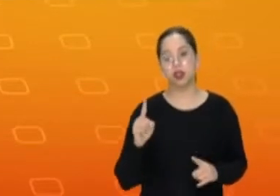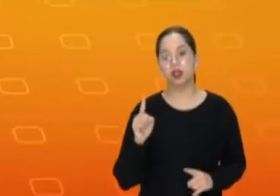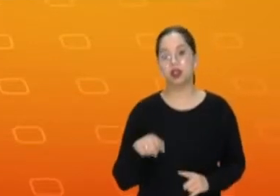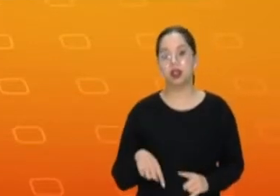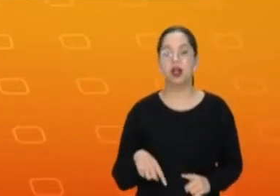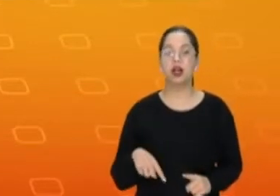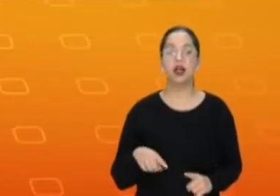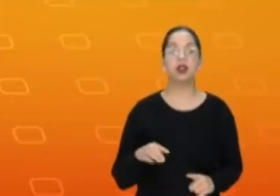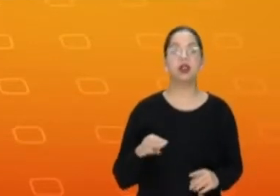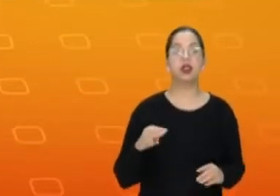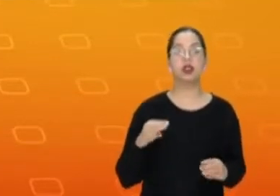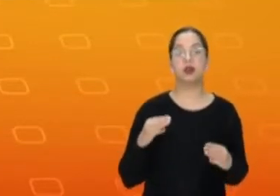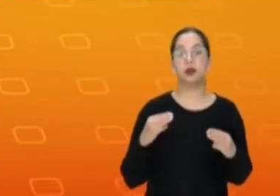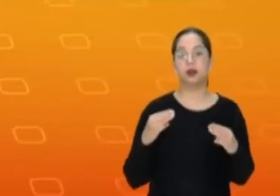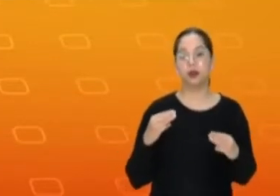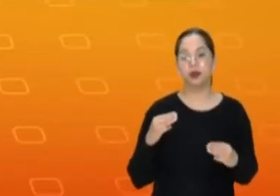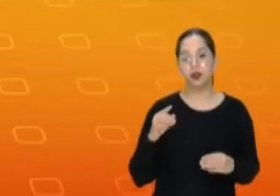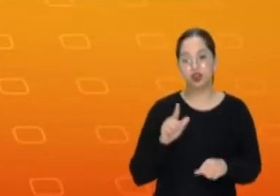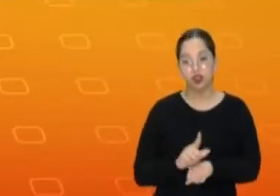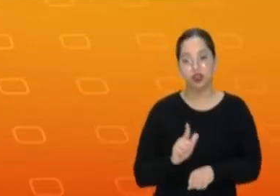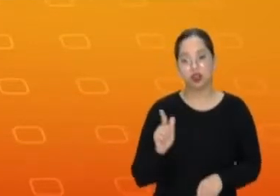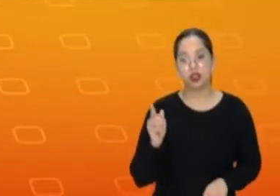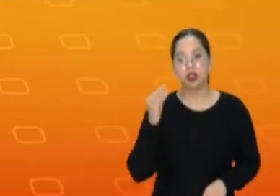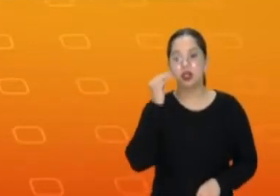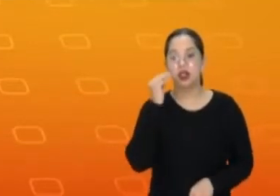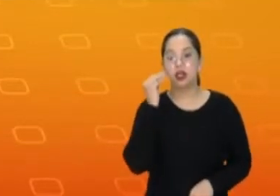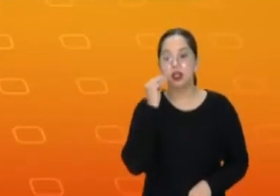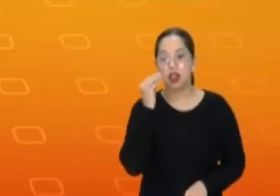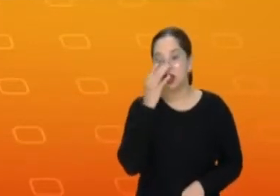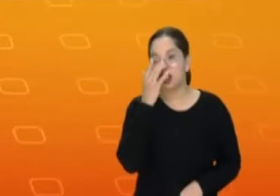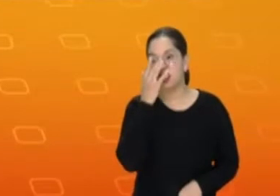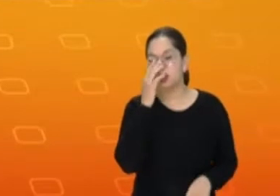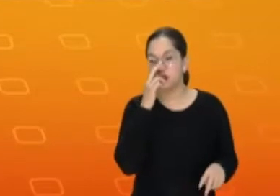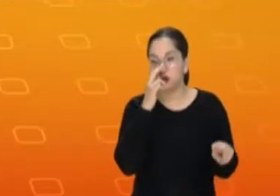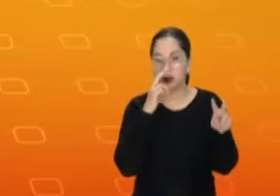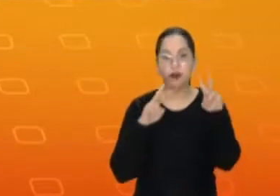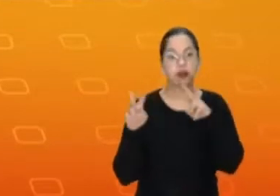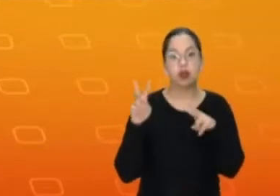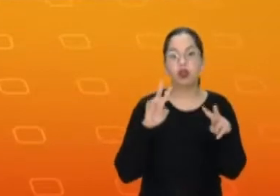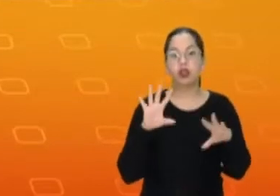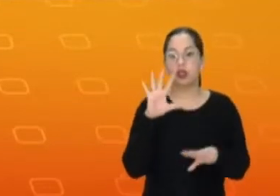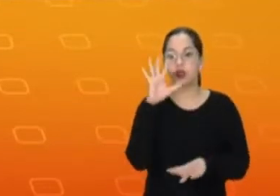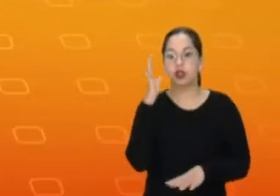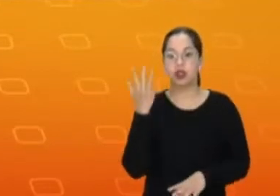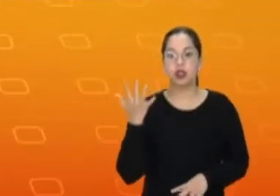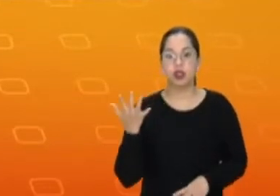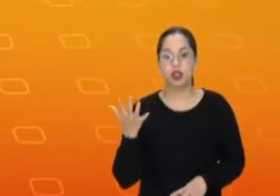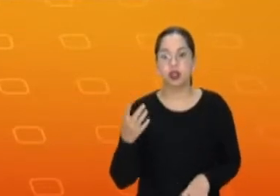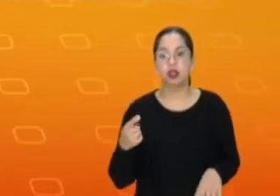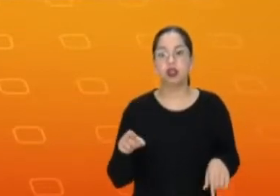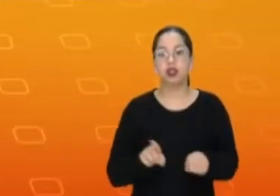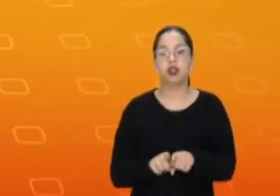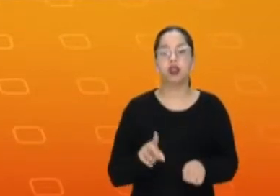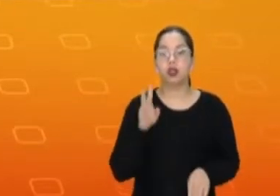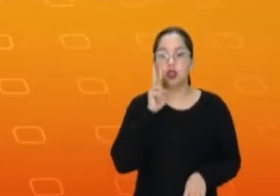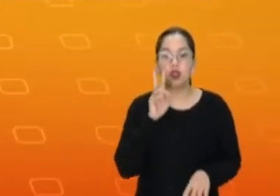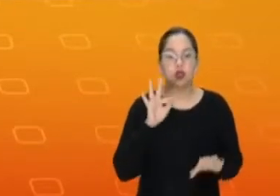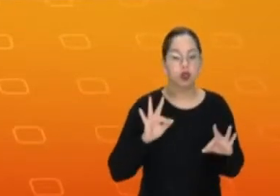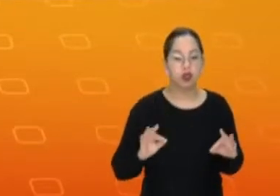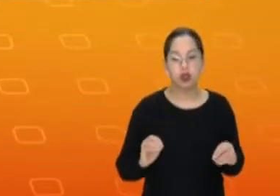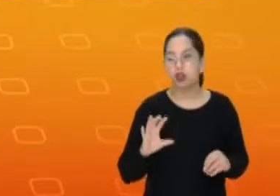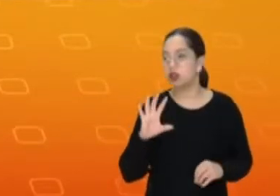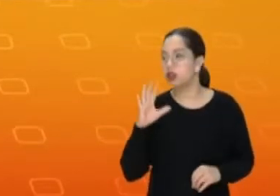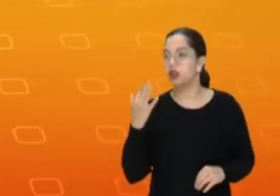como gestor, acima de tudo, é estar antenado no que está acontecendo no mercado, em relação a tudo que está rolando de tecnologia, e estar